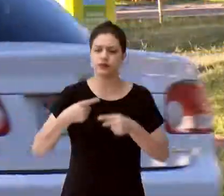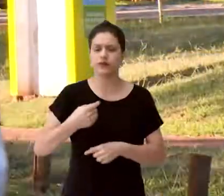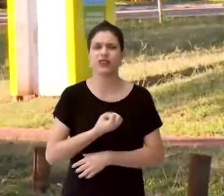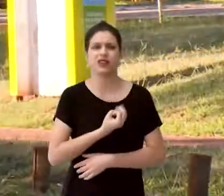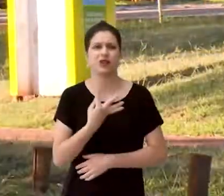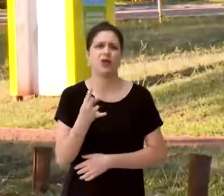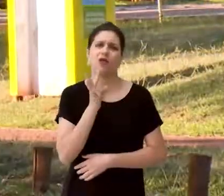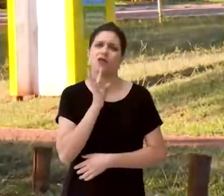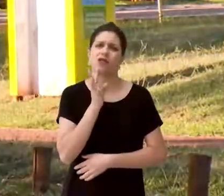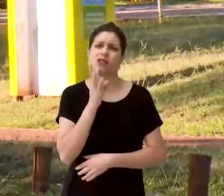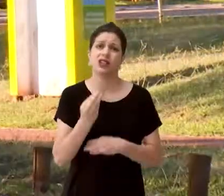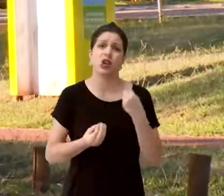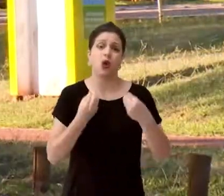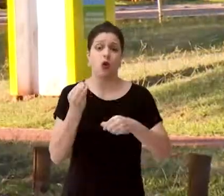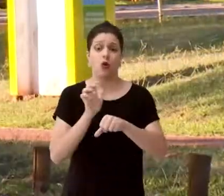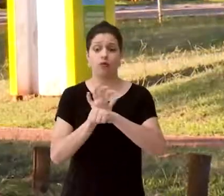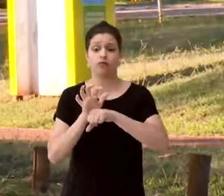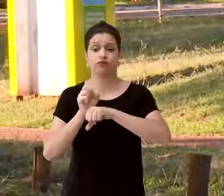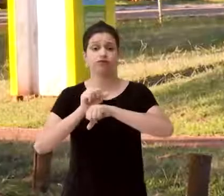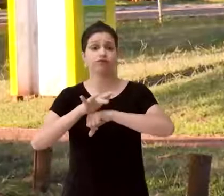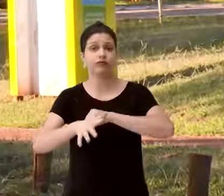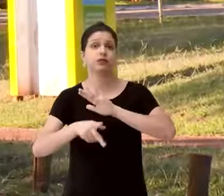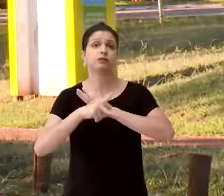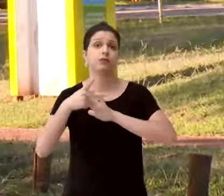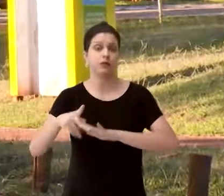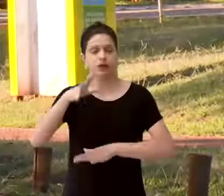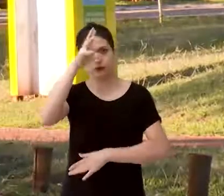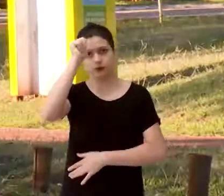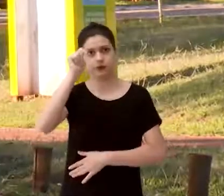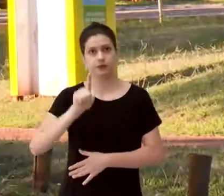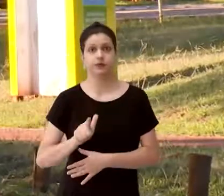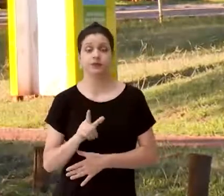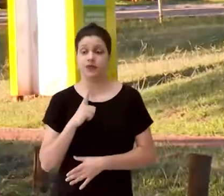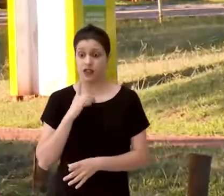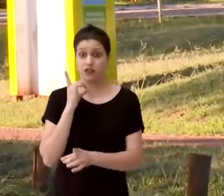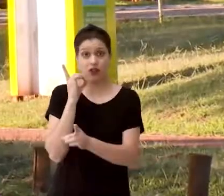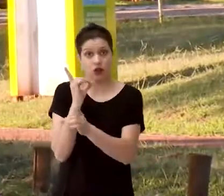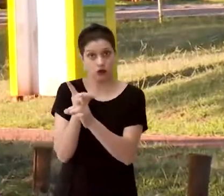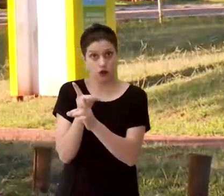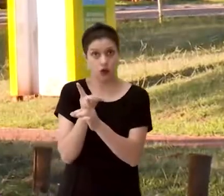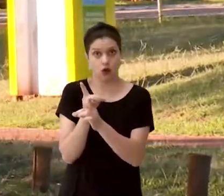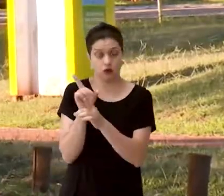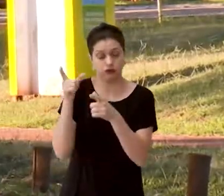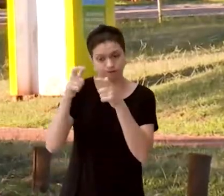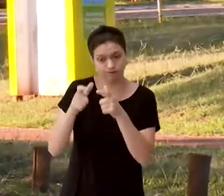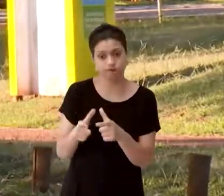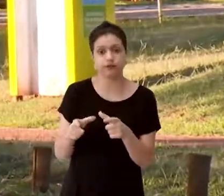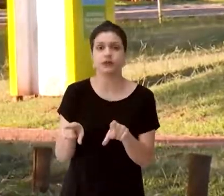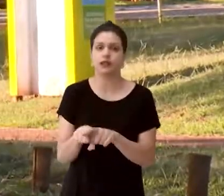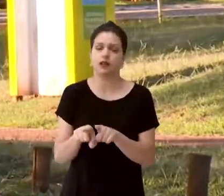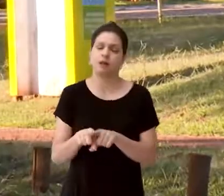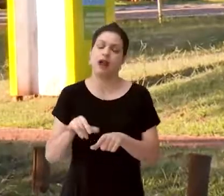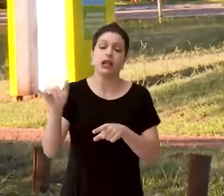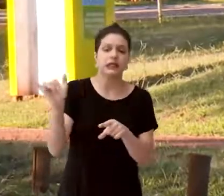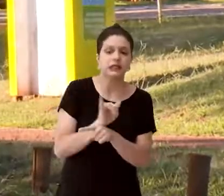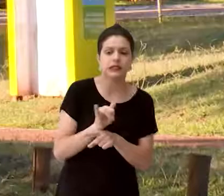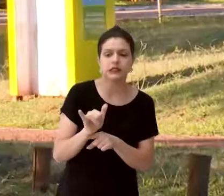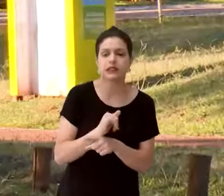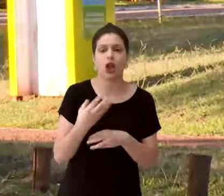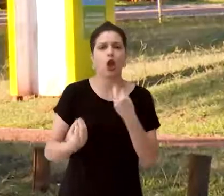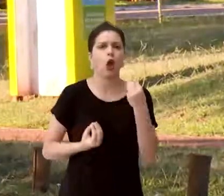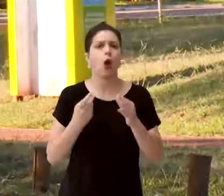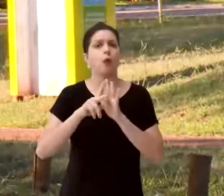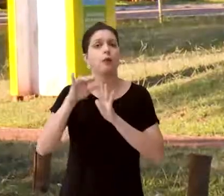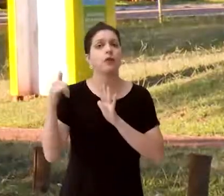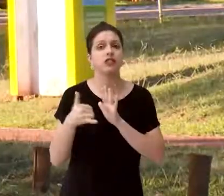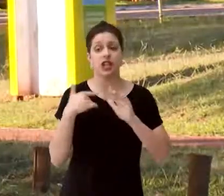integrantes da comissão debateram os números e conheceram a realidade do coronavírus em Mato Grosso do Sul. O encontro também serviu